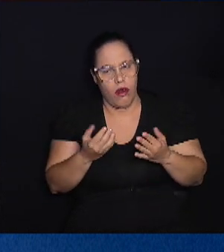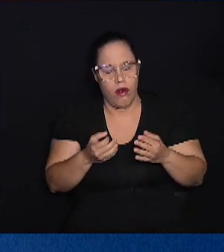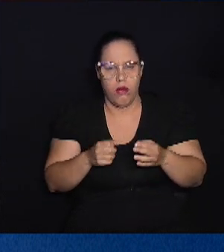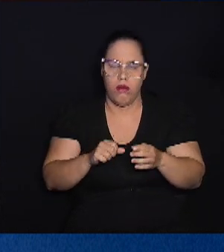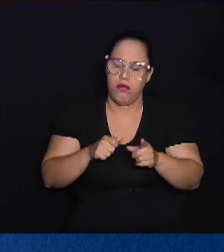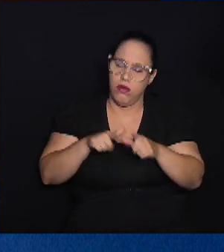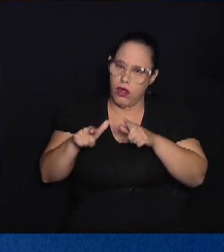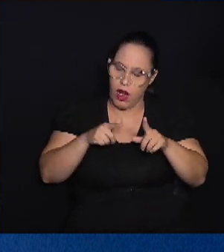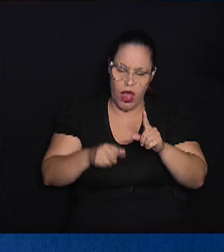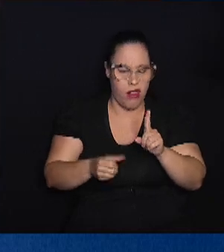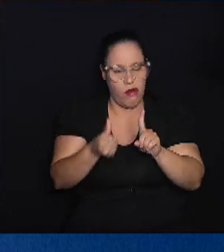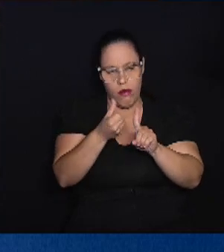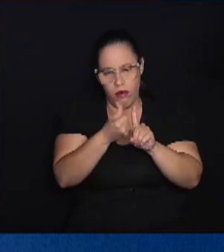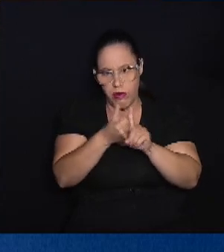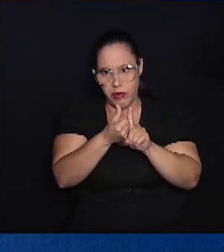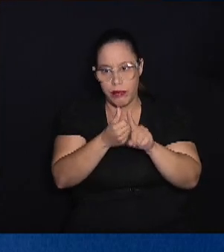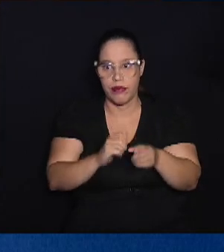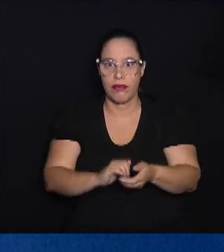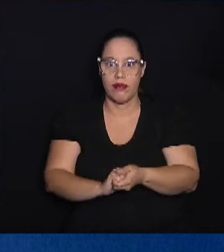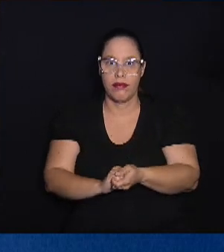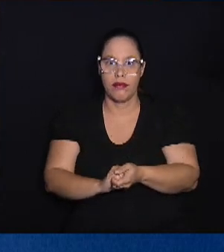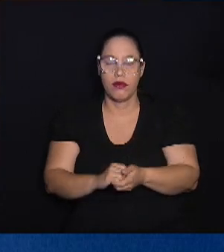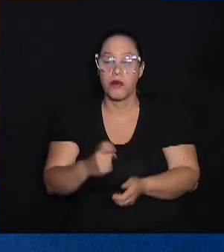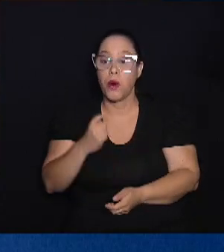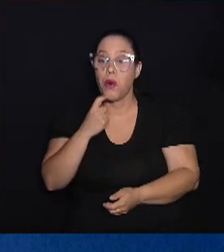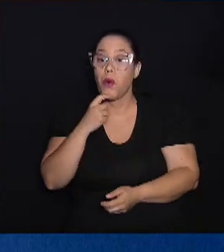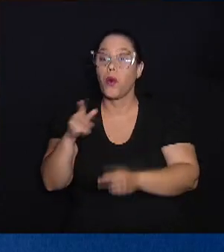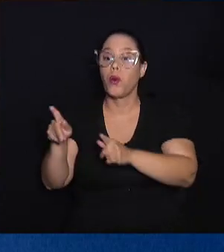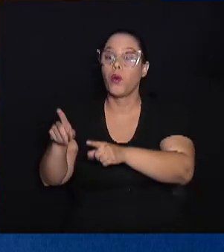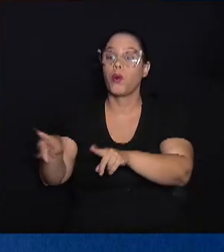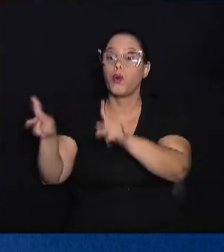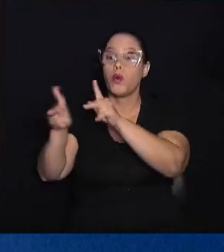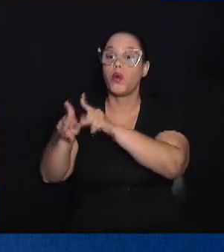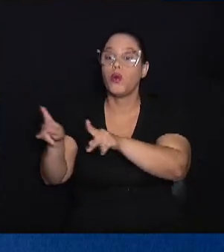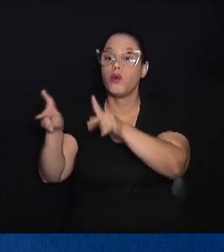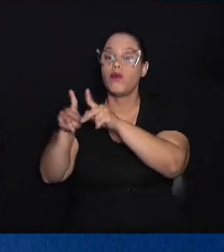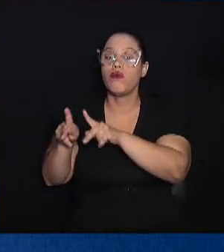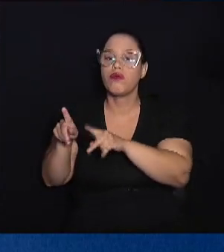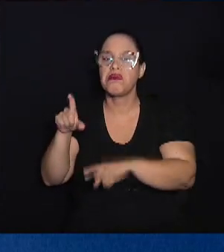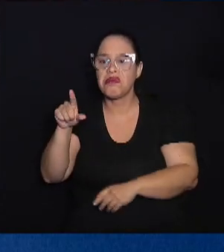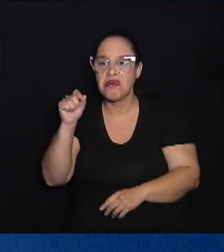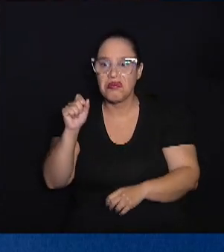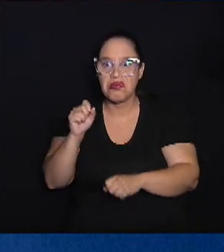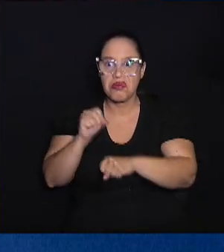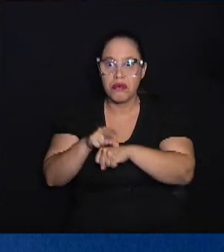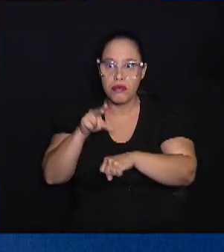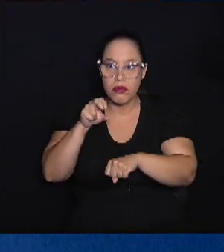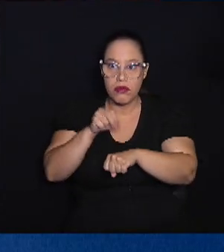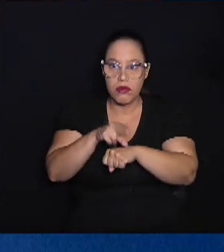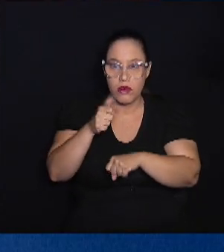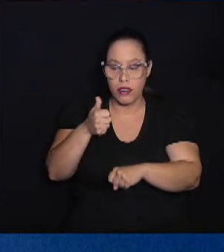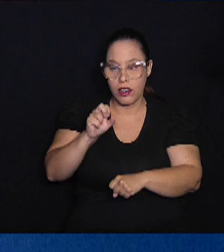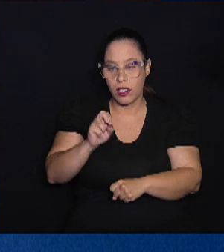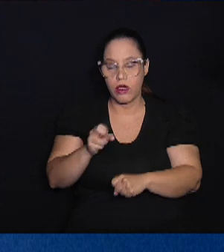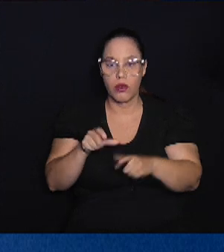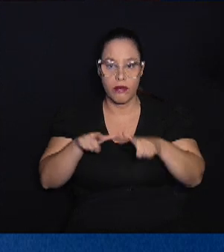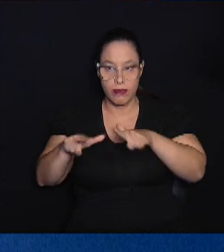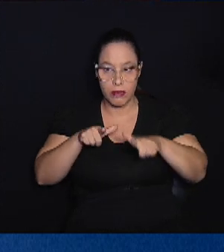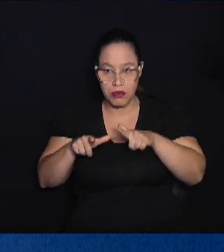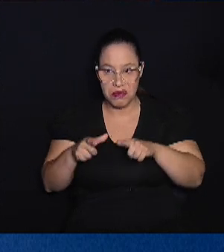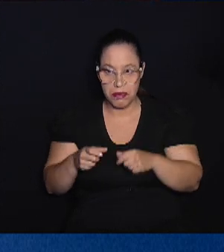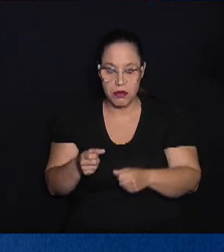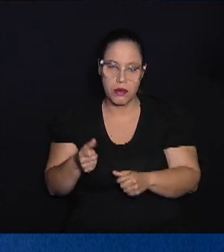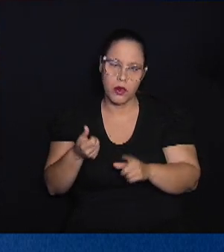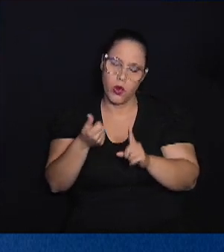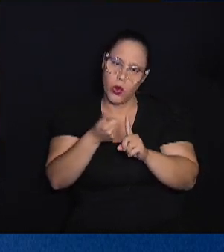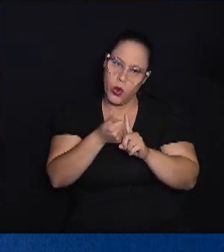realizado no primeiro semestre. Campina Shopping tem expectativa da contratação de 150 vagas de trabalho para o